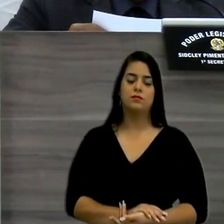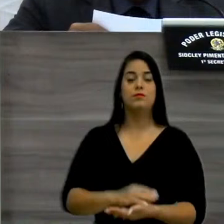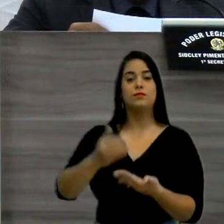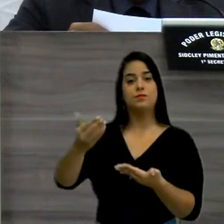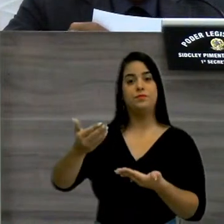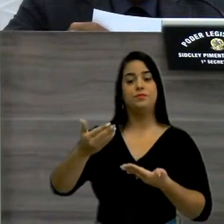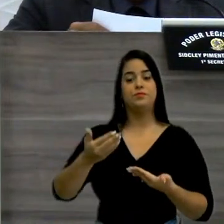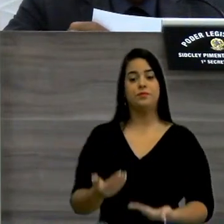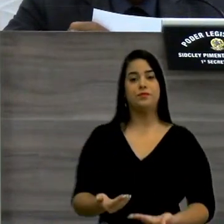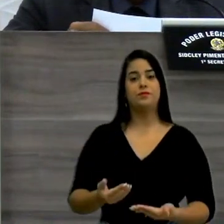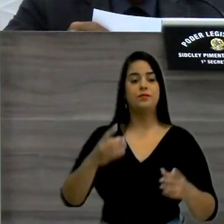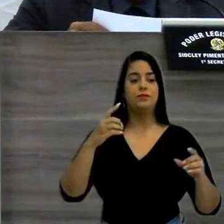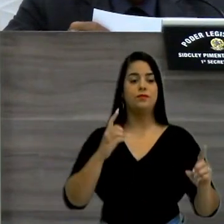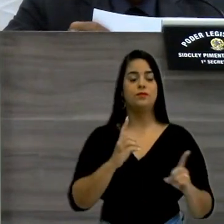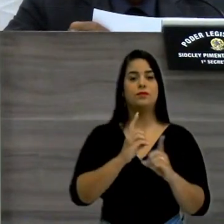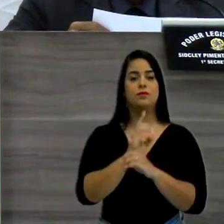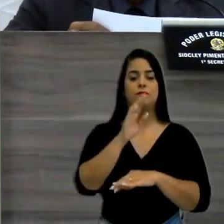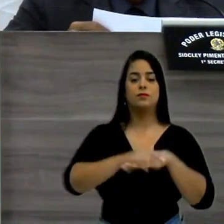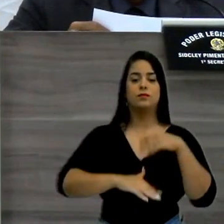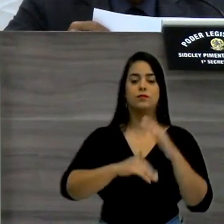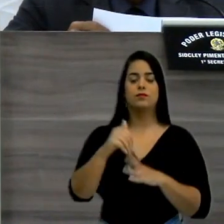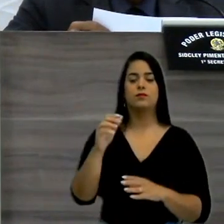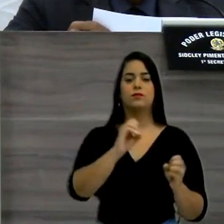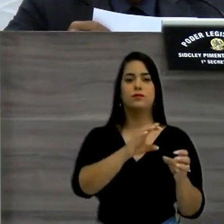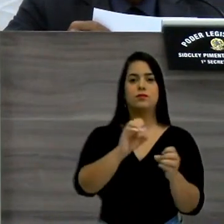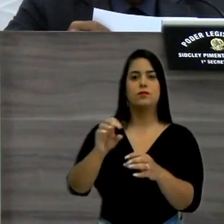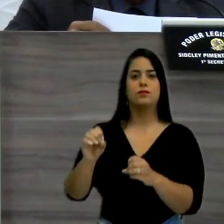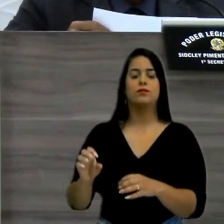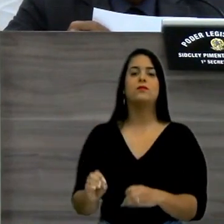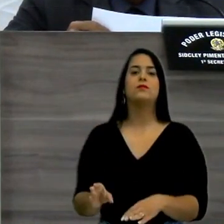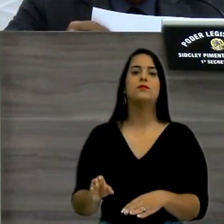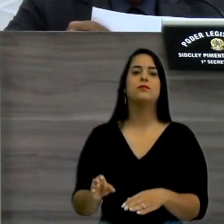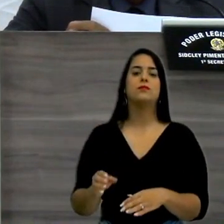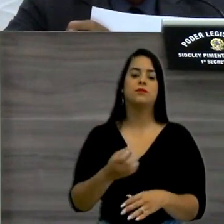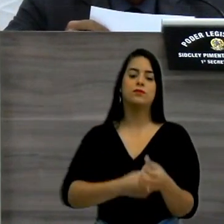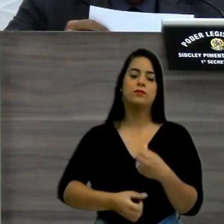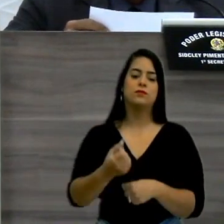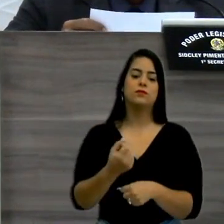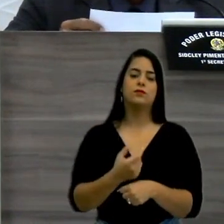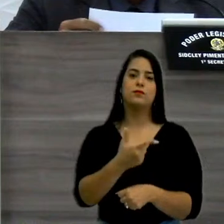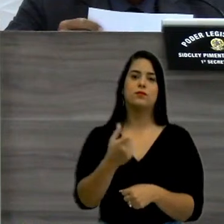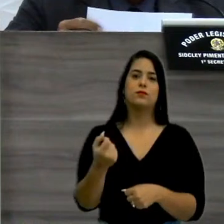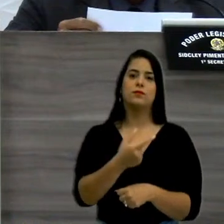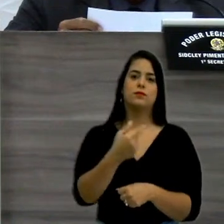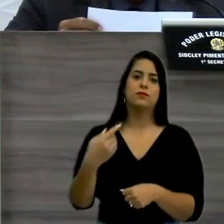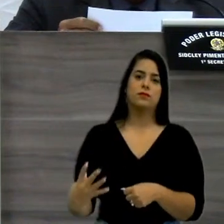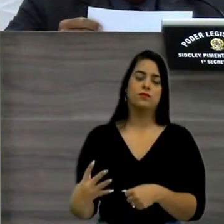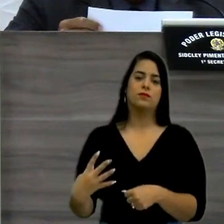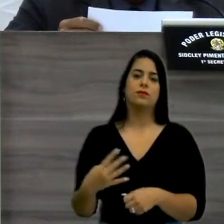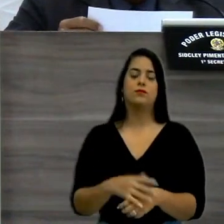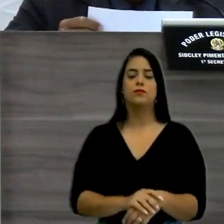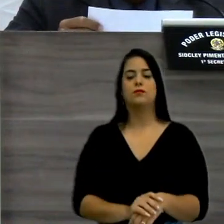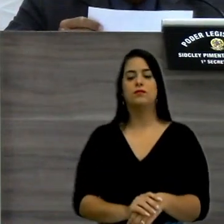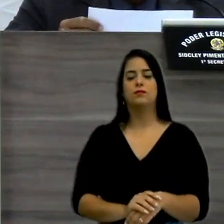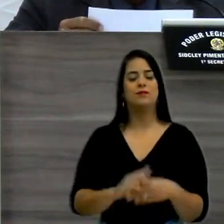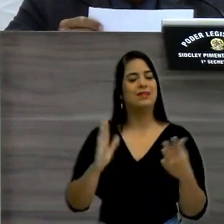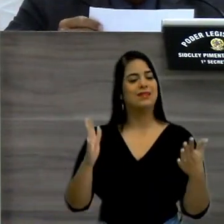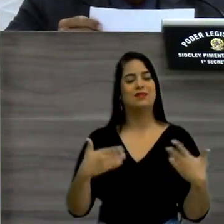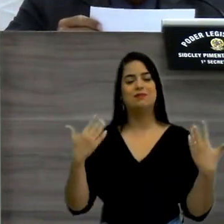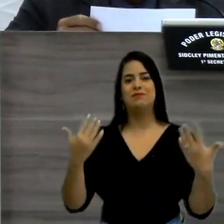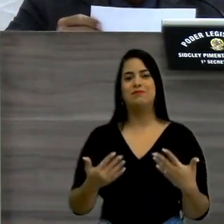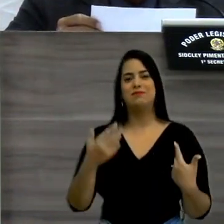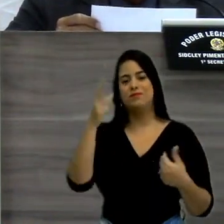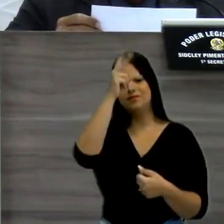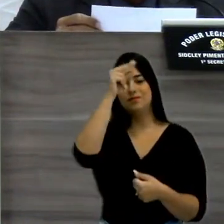Convite, encontro dos profissionais de educação 2024, projeto anual São Bentuna e suas dimensões. É com imensa alegria que a Prefeitura de